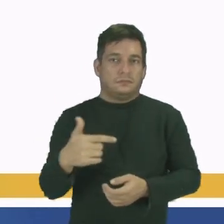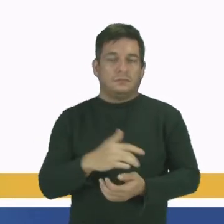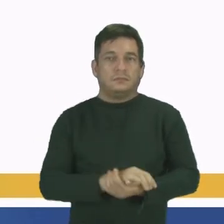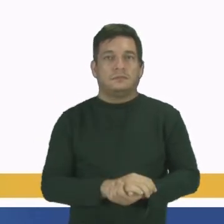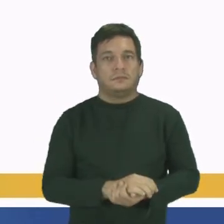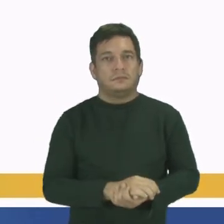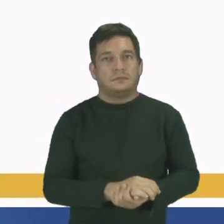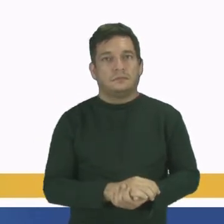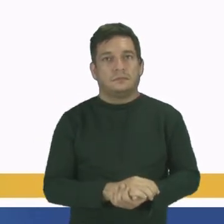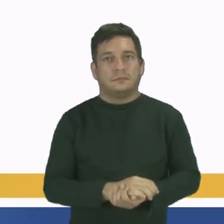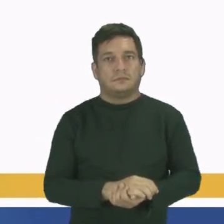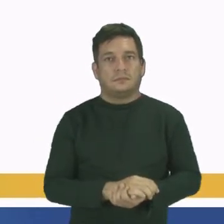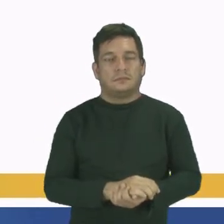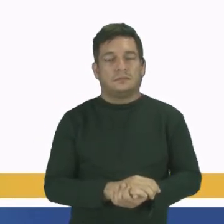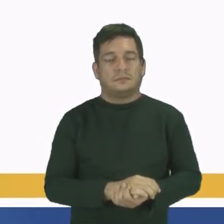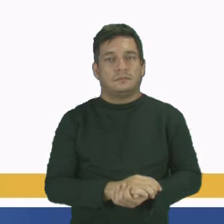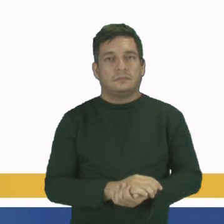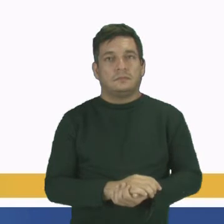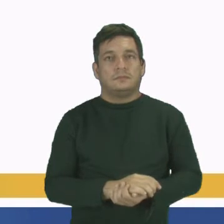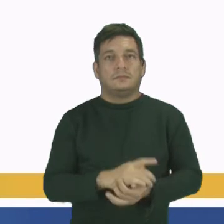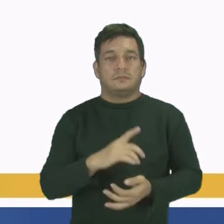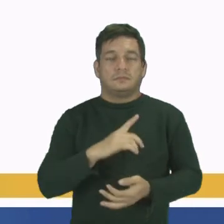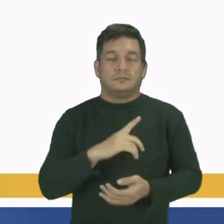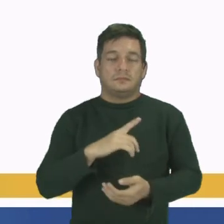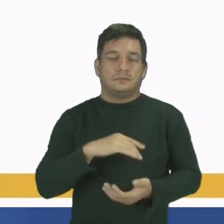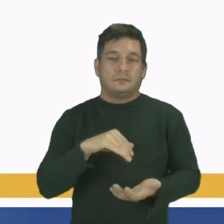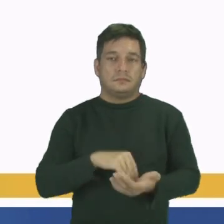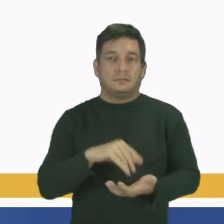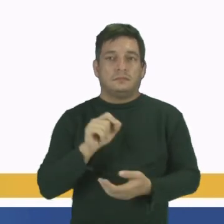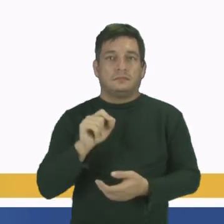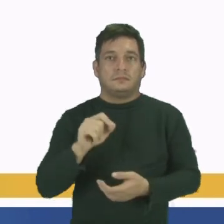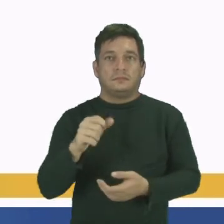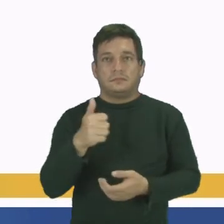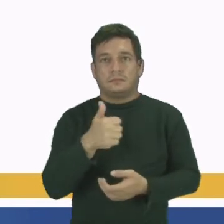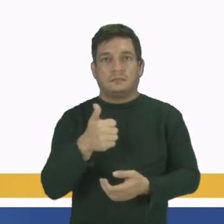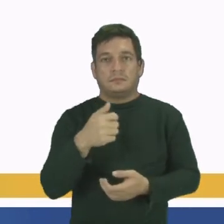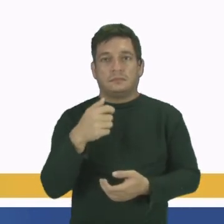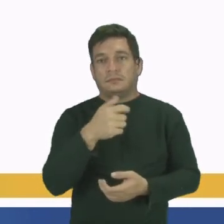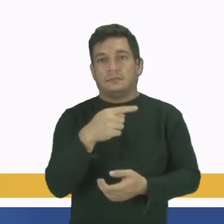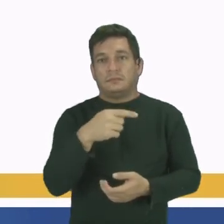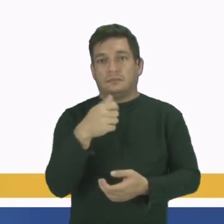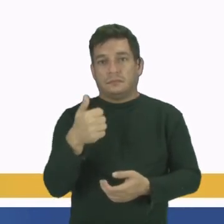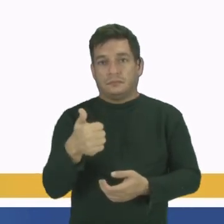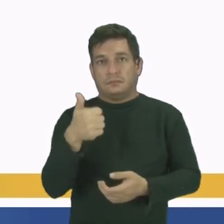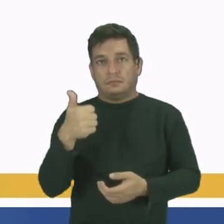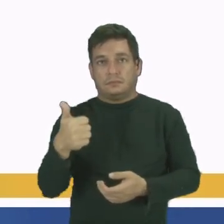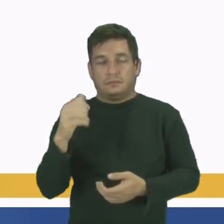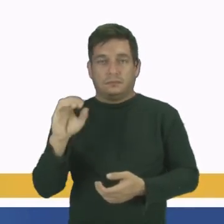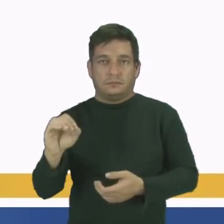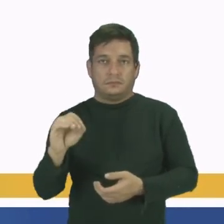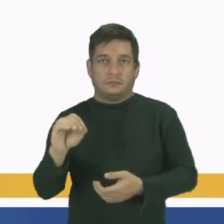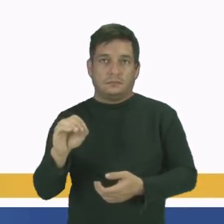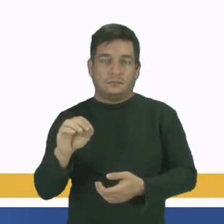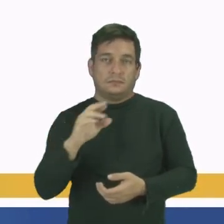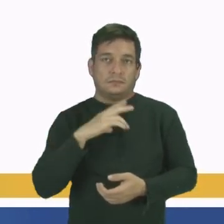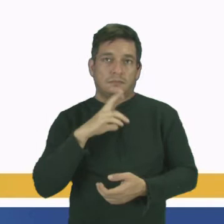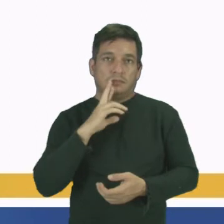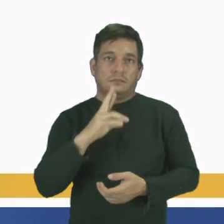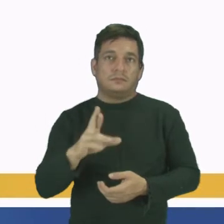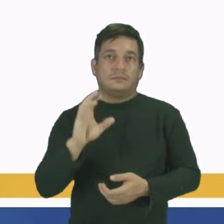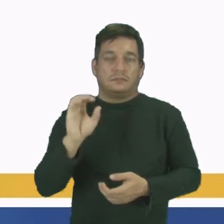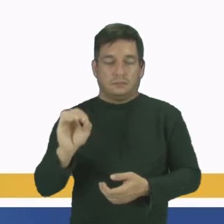12. E na outra diagonal e última, nós temos o menos 1, 1 e 0. E nós